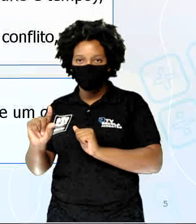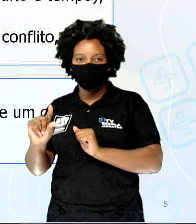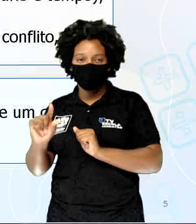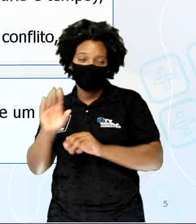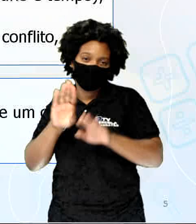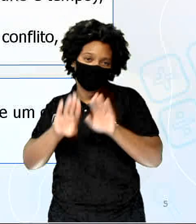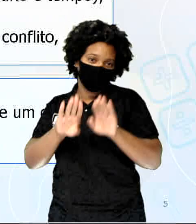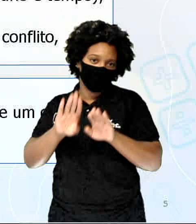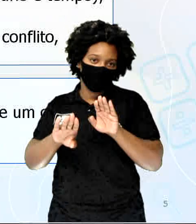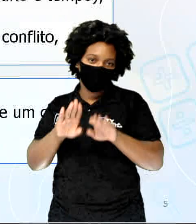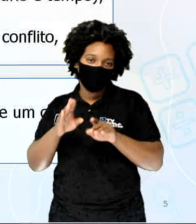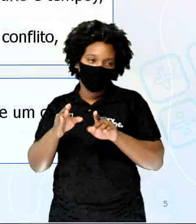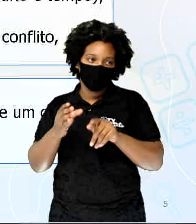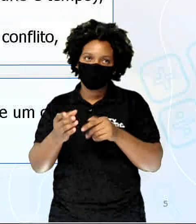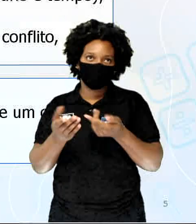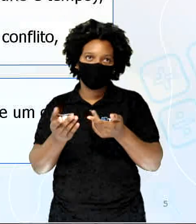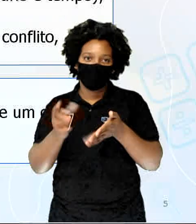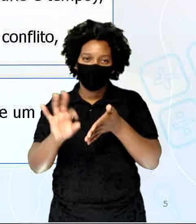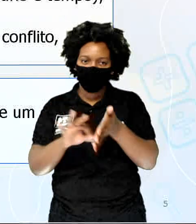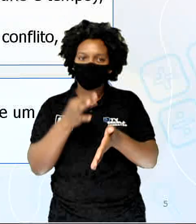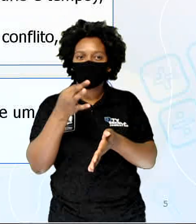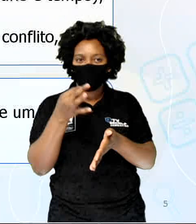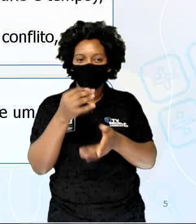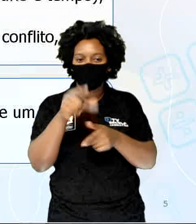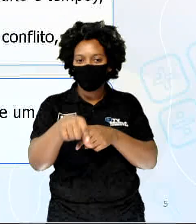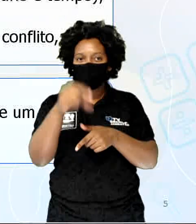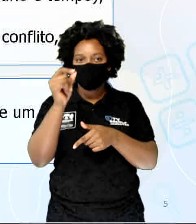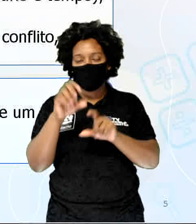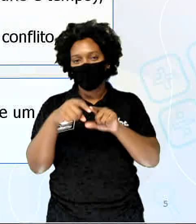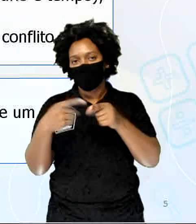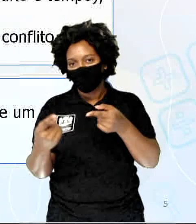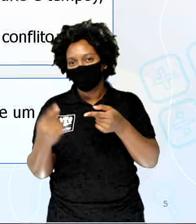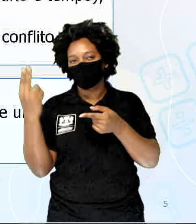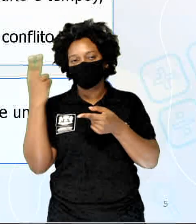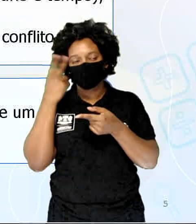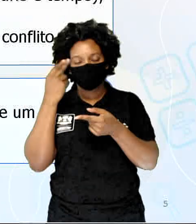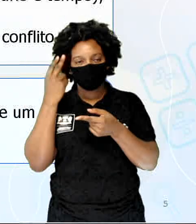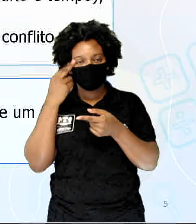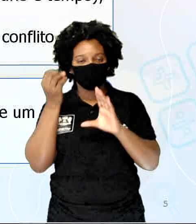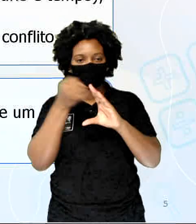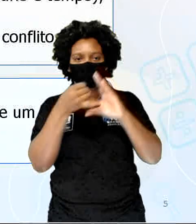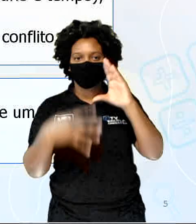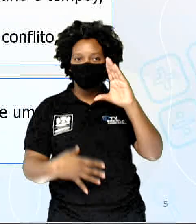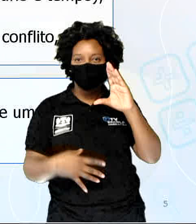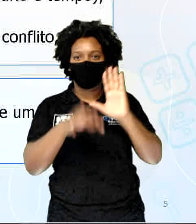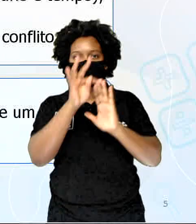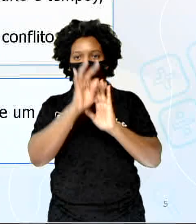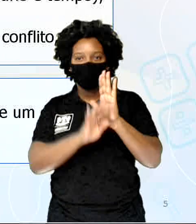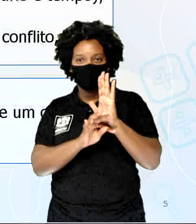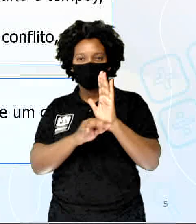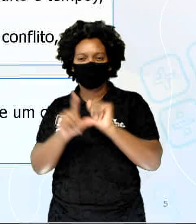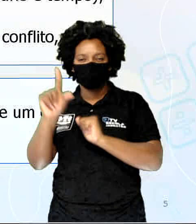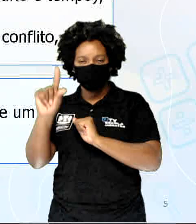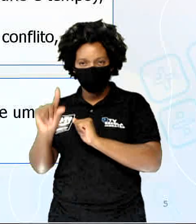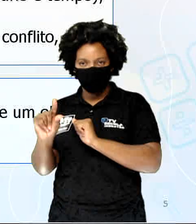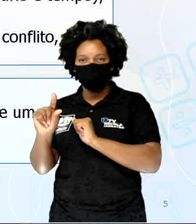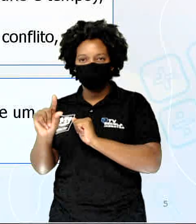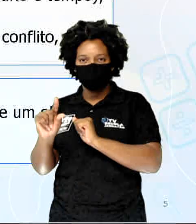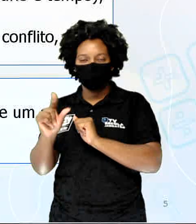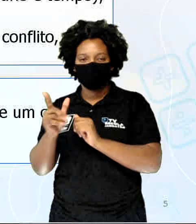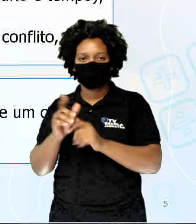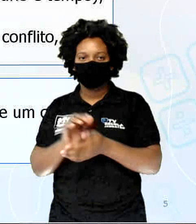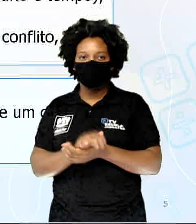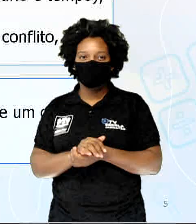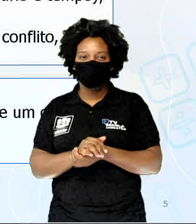muito da questão do autor, mas normalmente a característica é o texto curto em uma leitura dinâmica. Geralmente